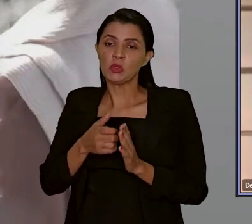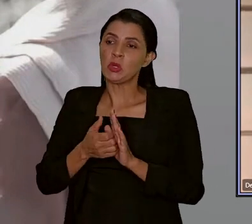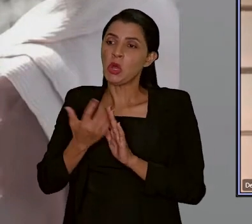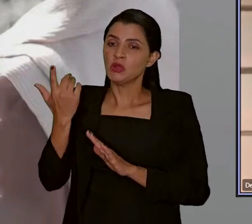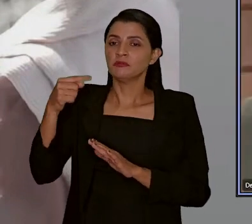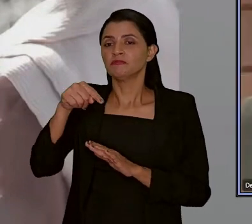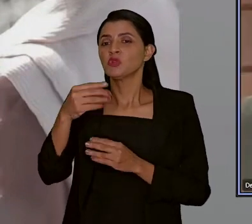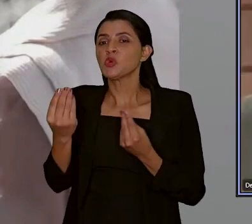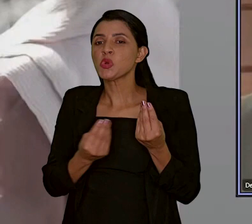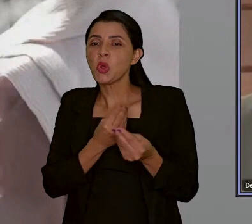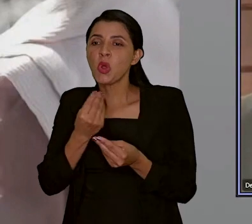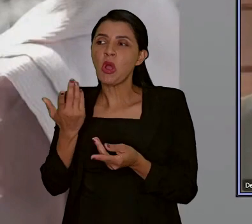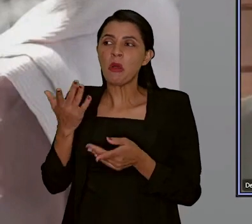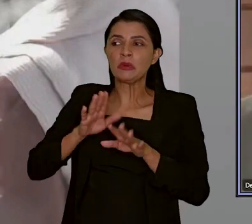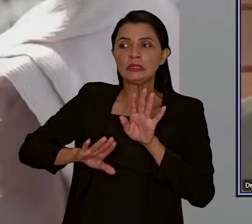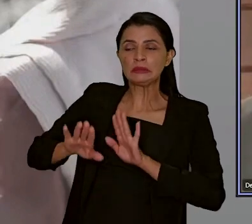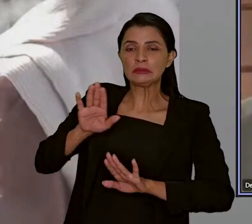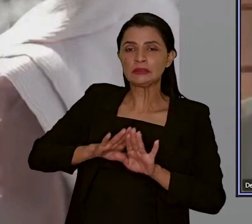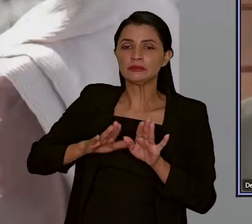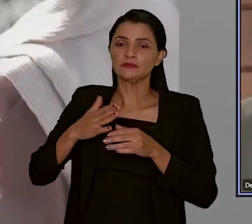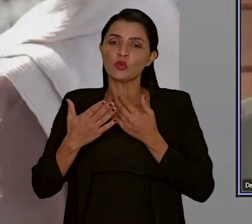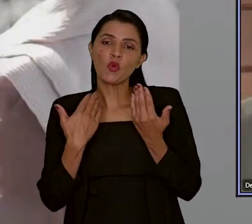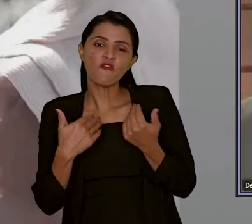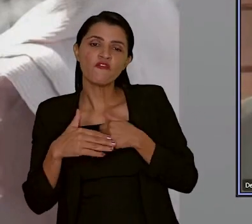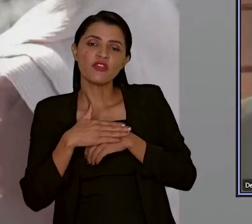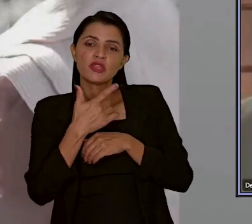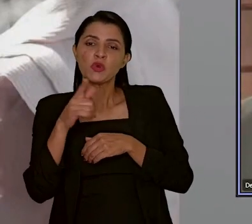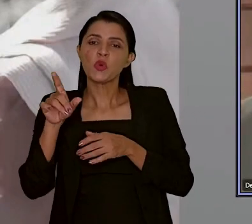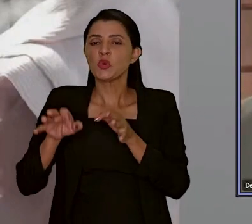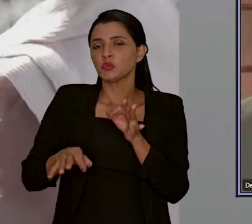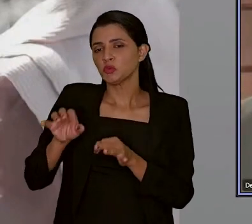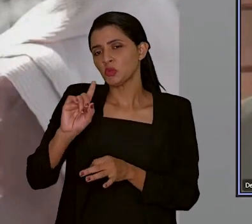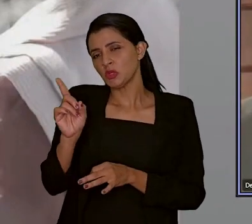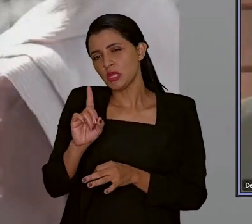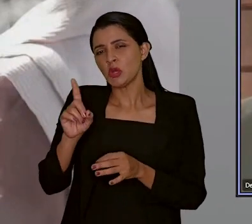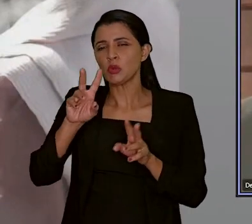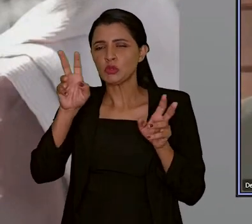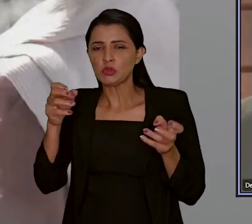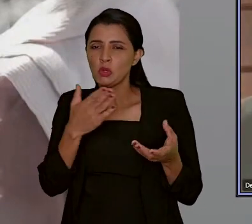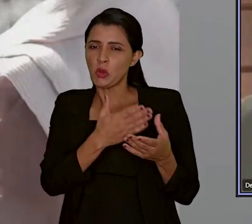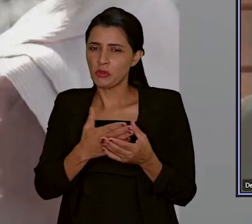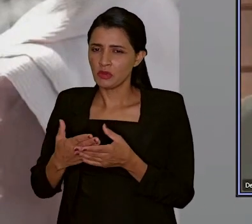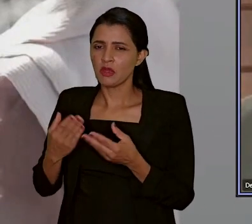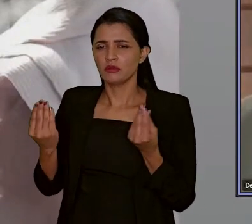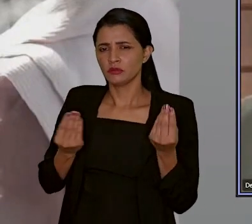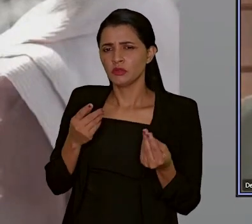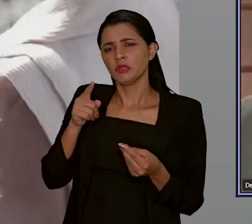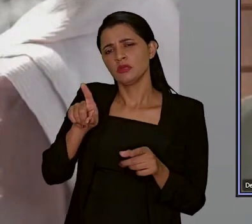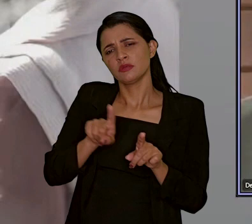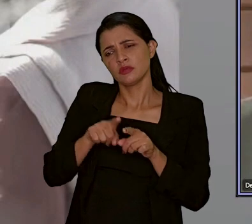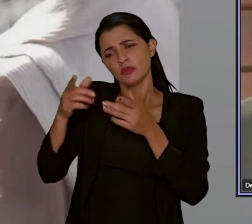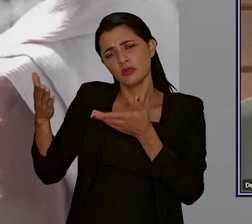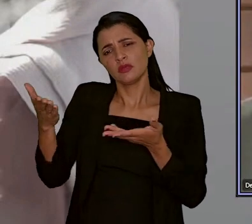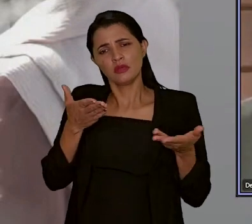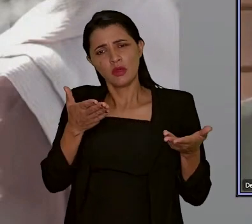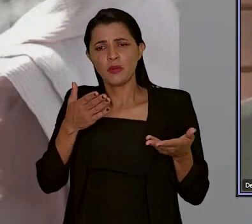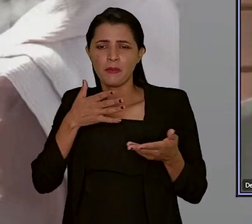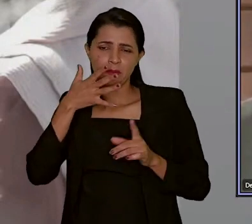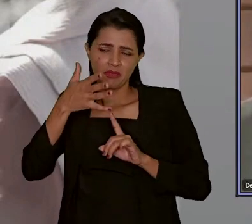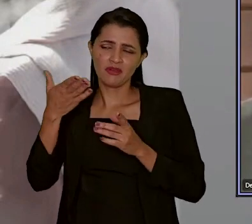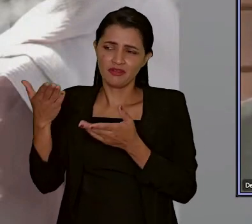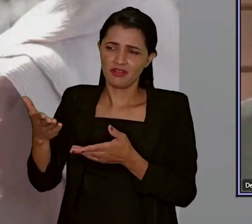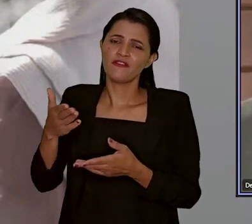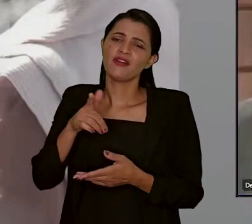como magistrado, de conversar com outros magistrados sobre casos concretos. Então, a palavra à